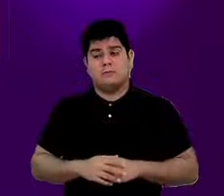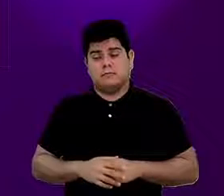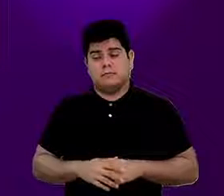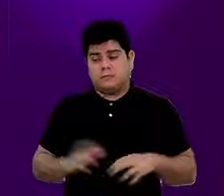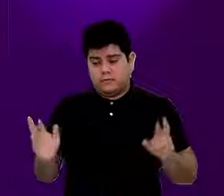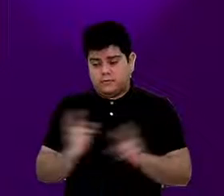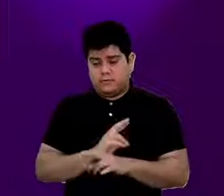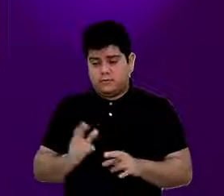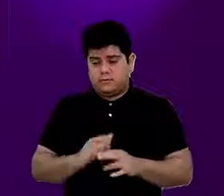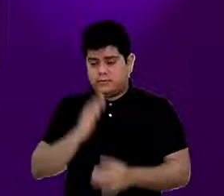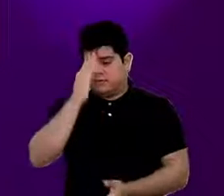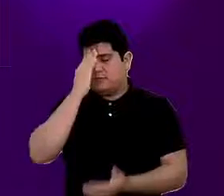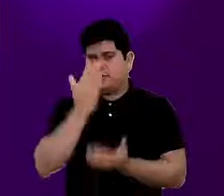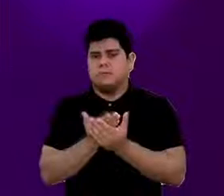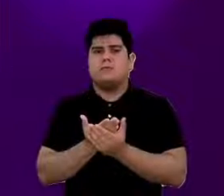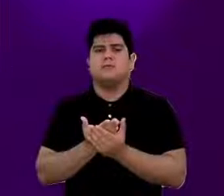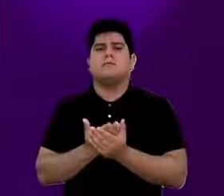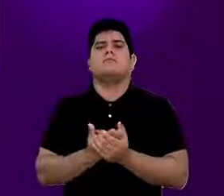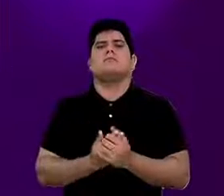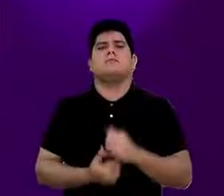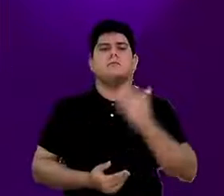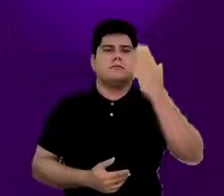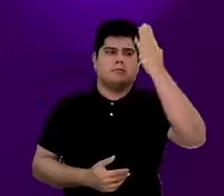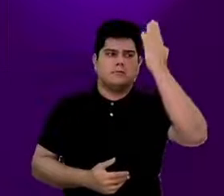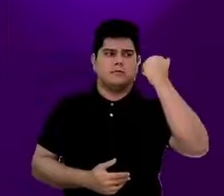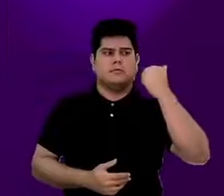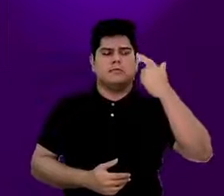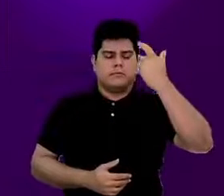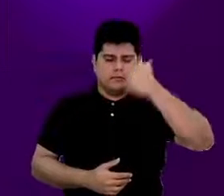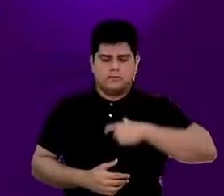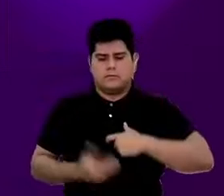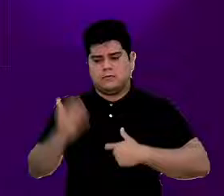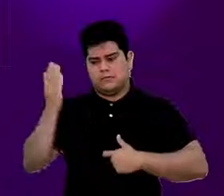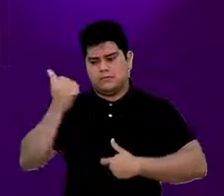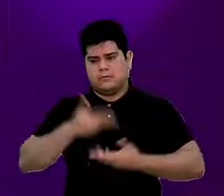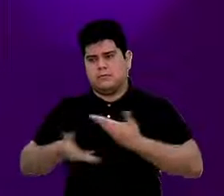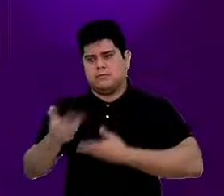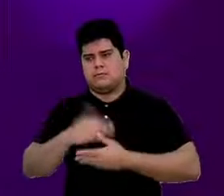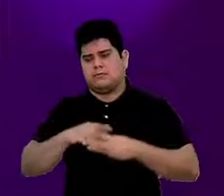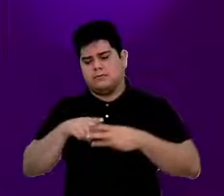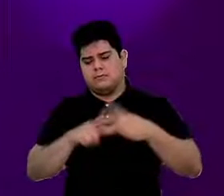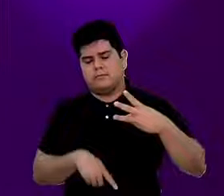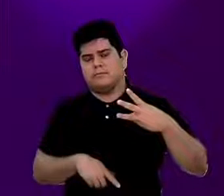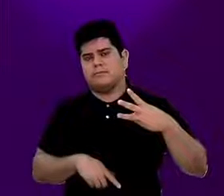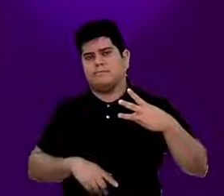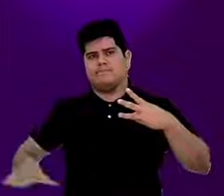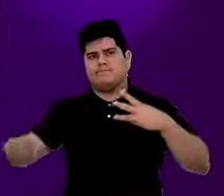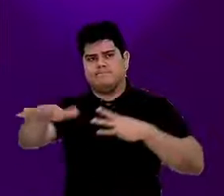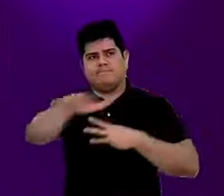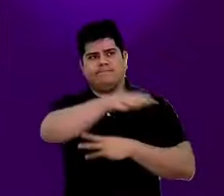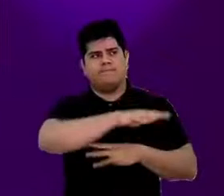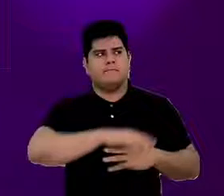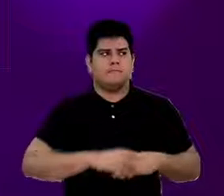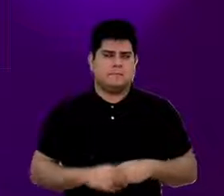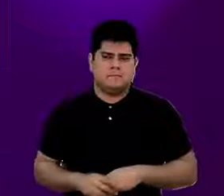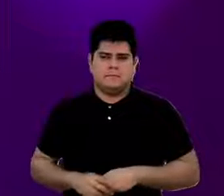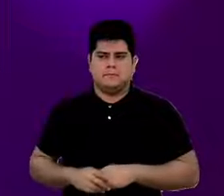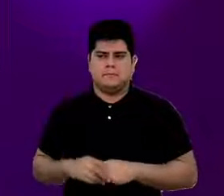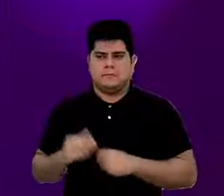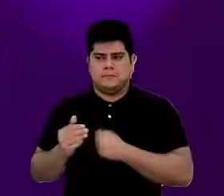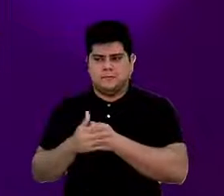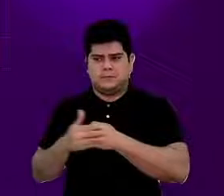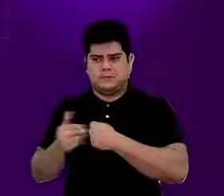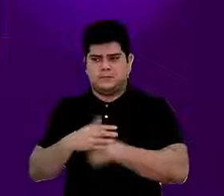de confiança, saber ser e saber conviver. São os 3 grandes domínios, sendo o domínio afetivo o